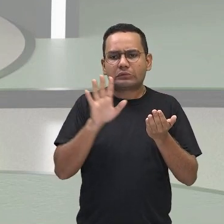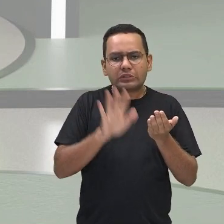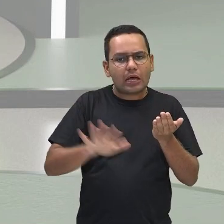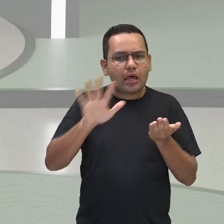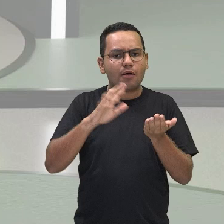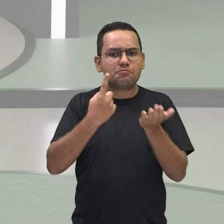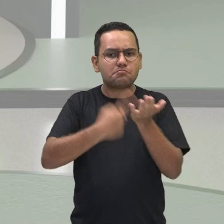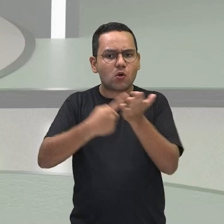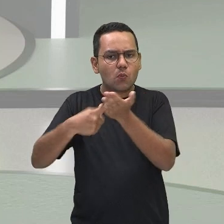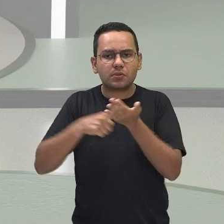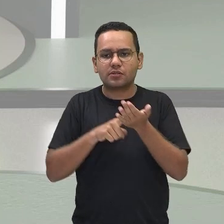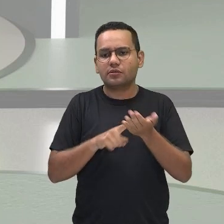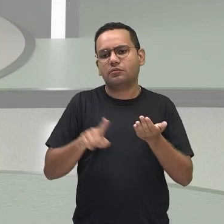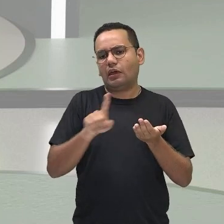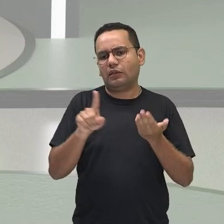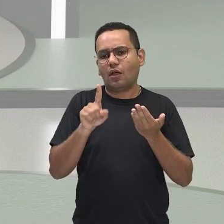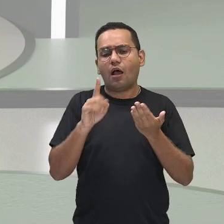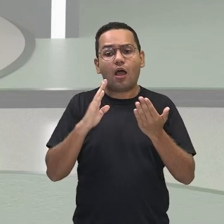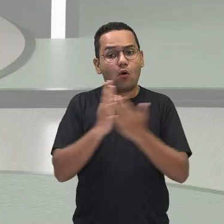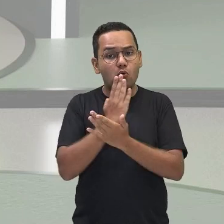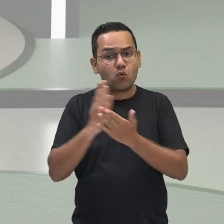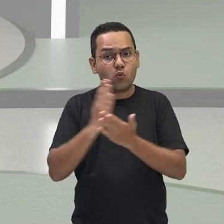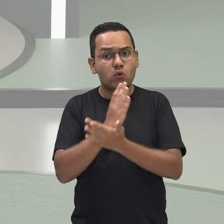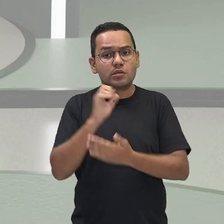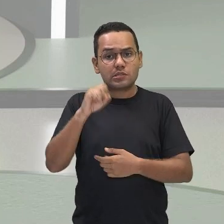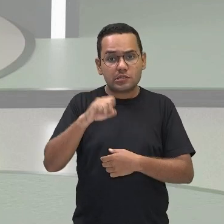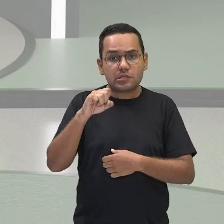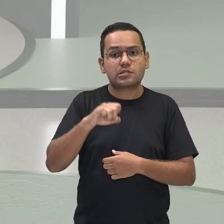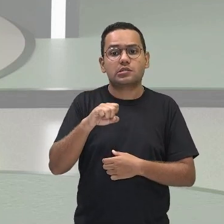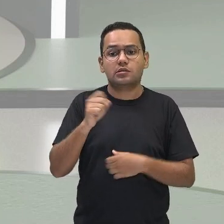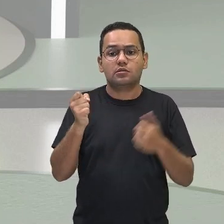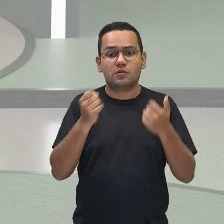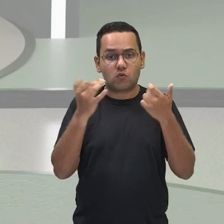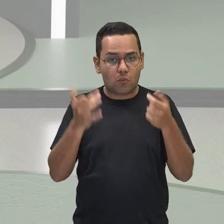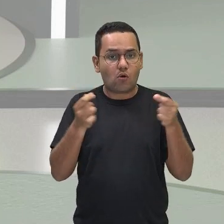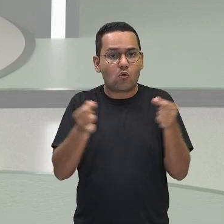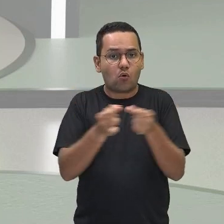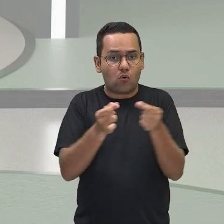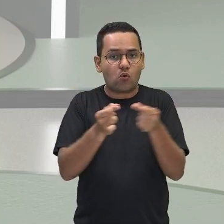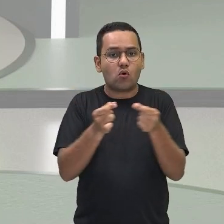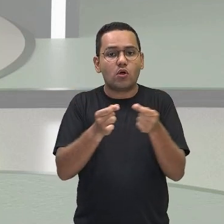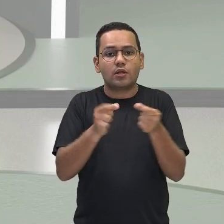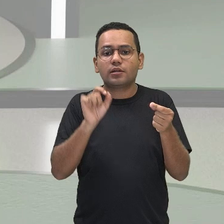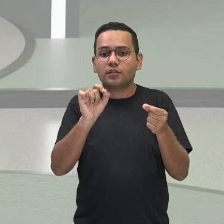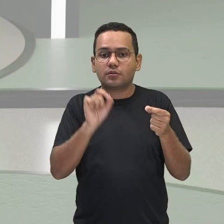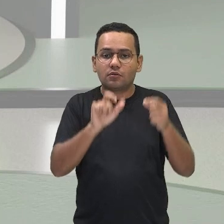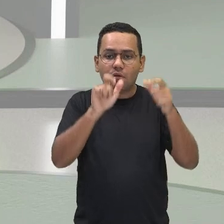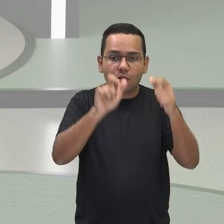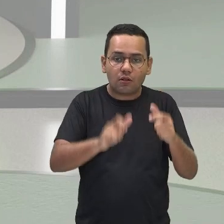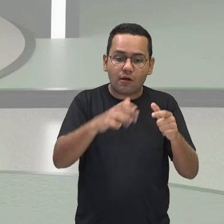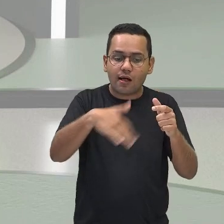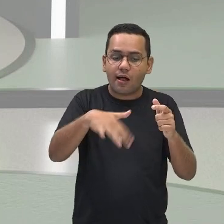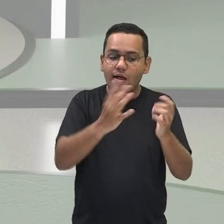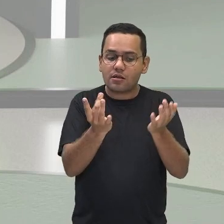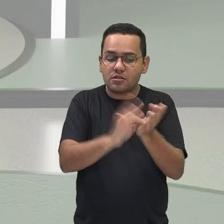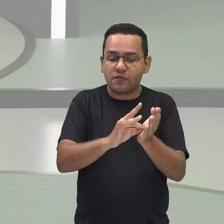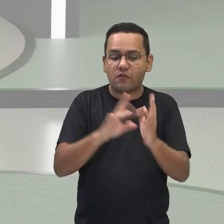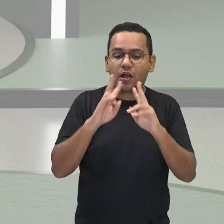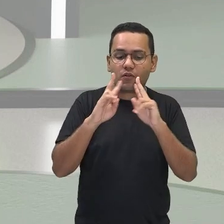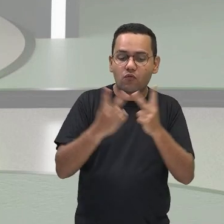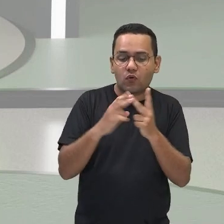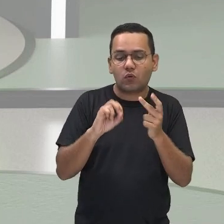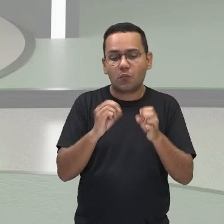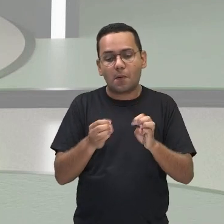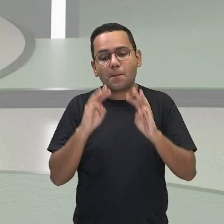possui massa e volume e ocupa lugar no espaço. E essas transformações nós podemos